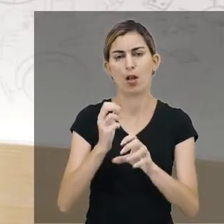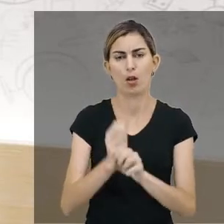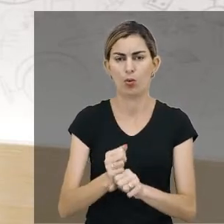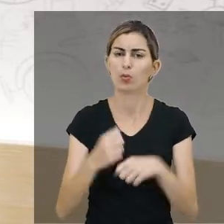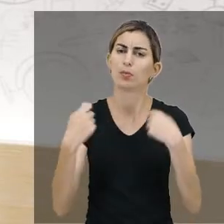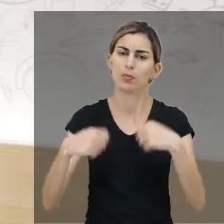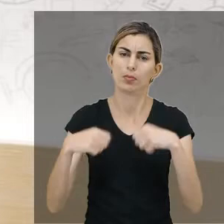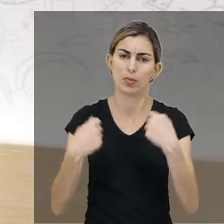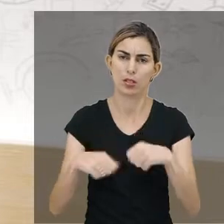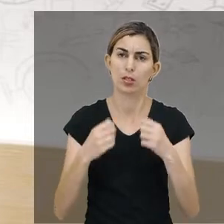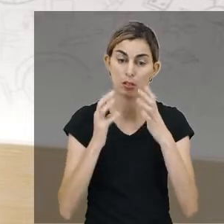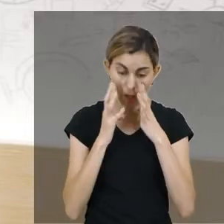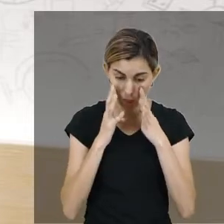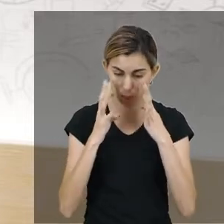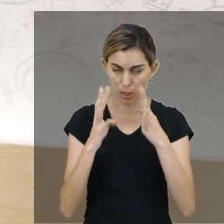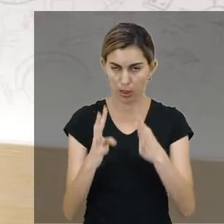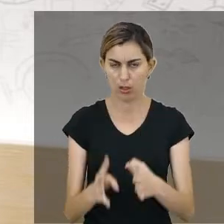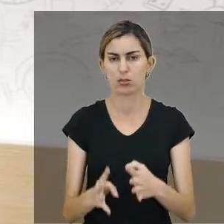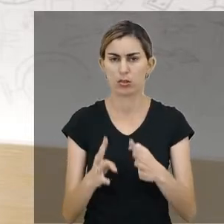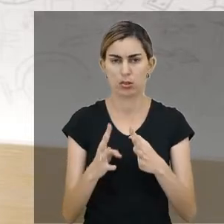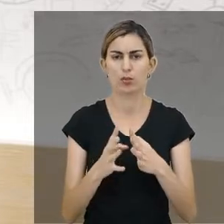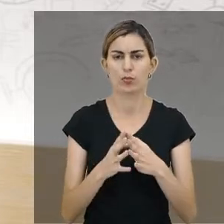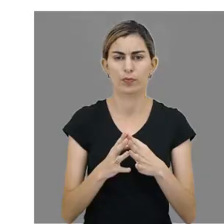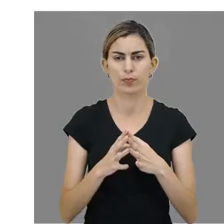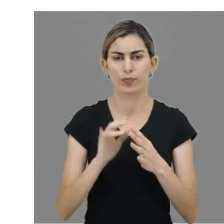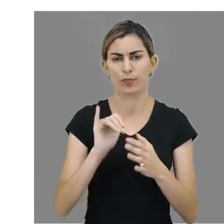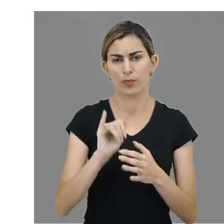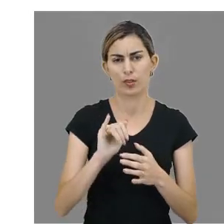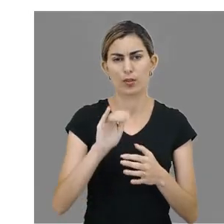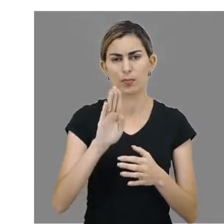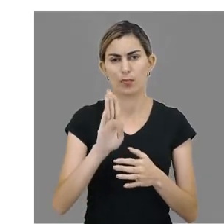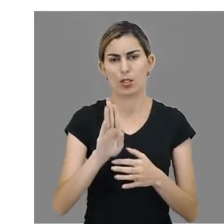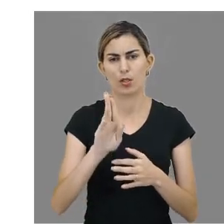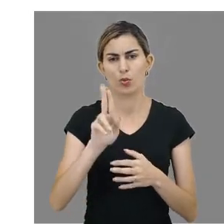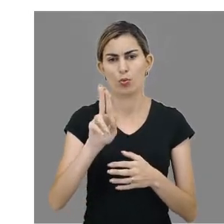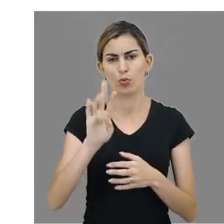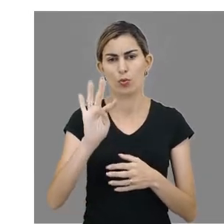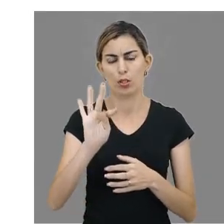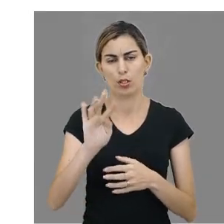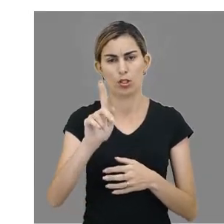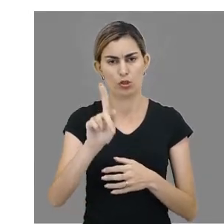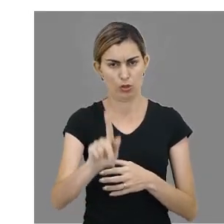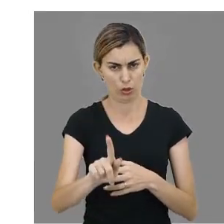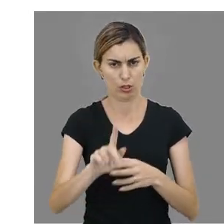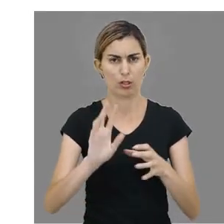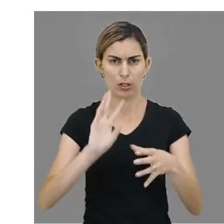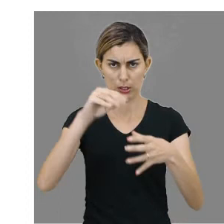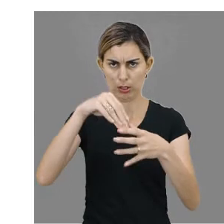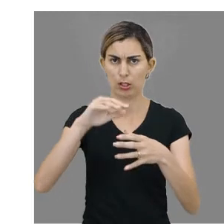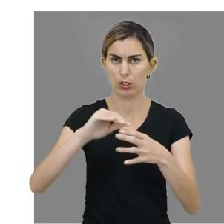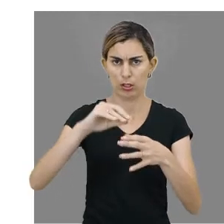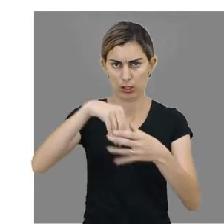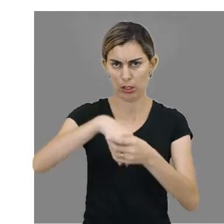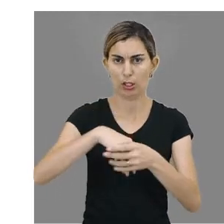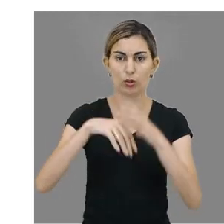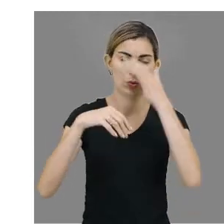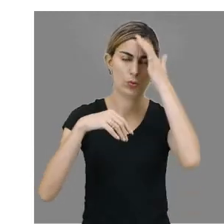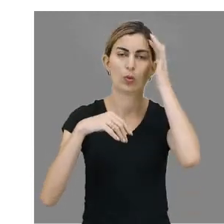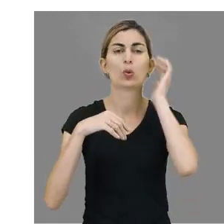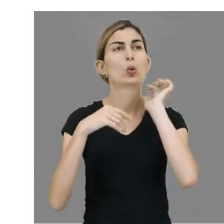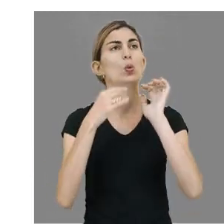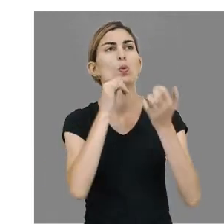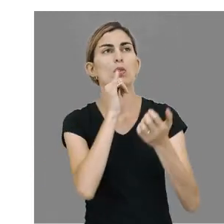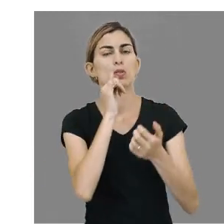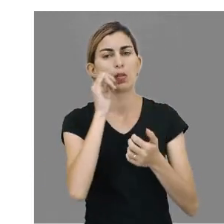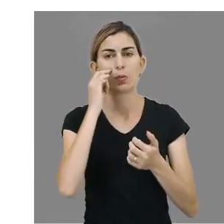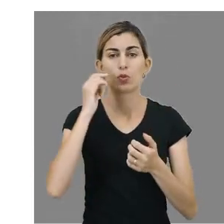cálculo que requer muita atenção. O IB/UTG para ambientes internos, ou seja, sem a presença